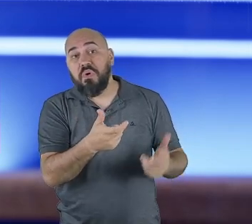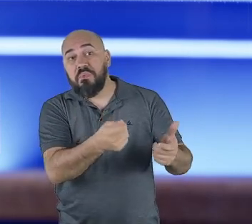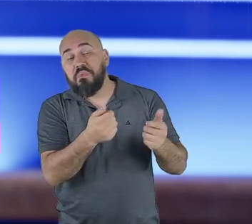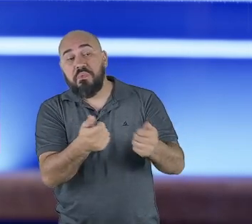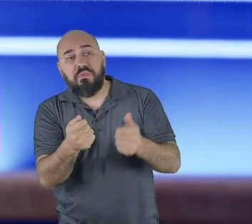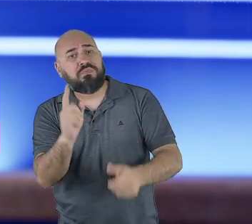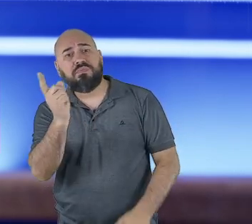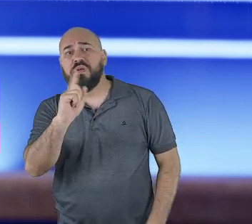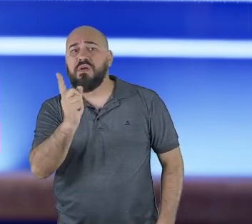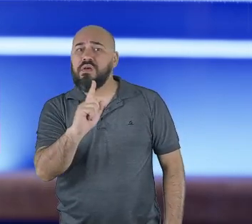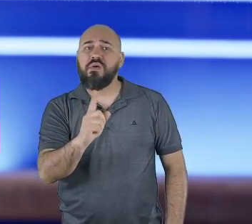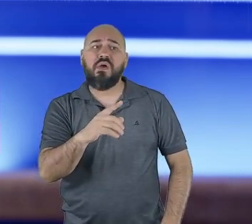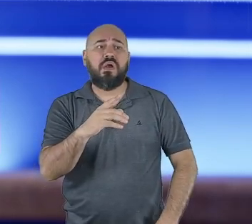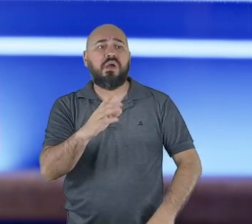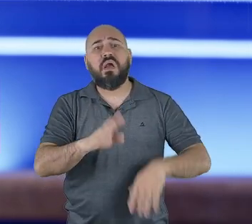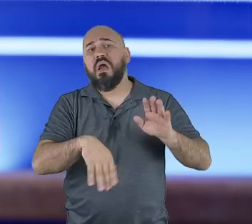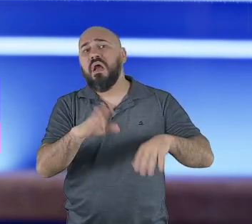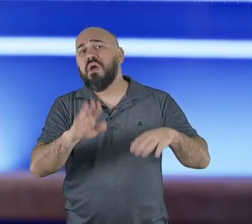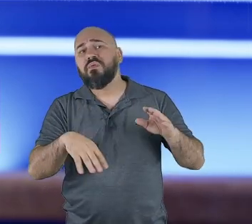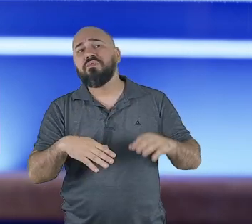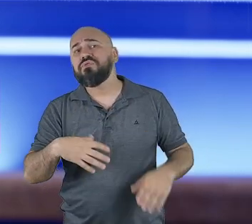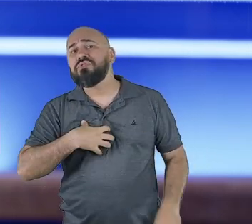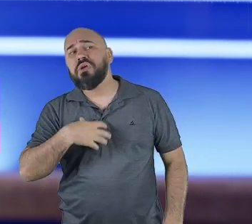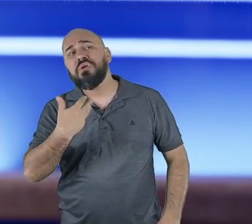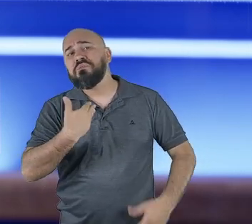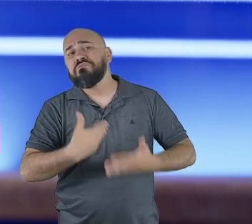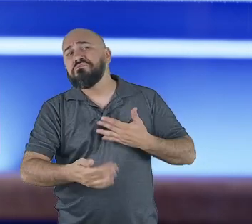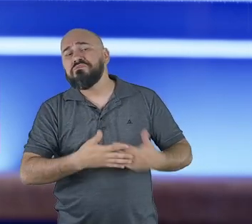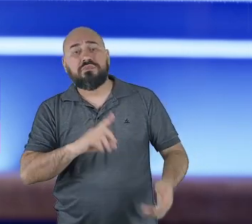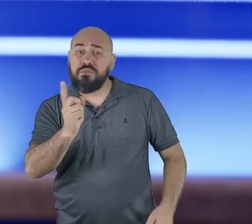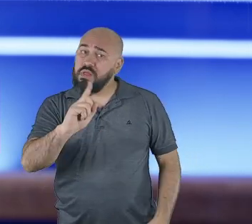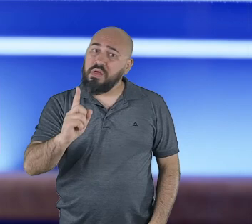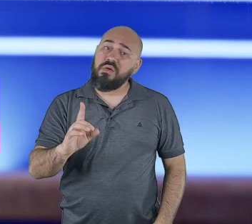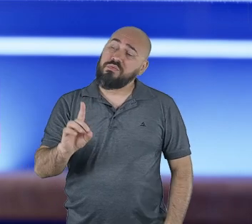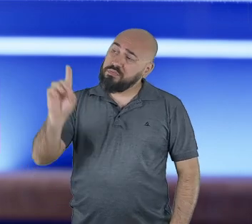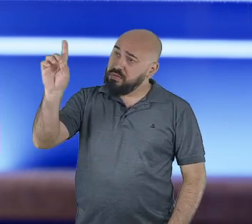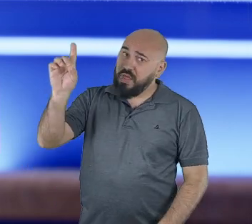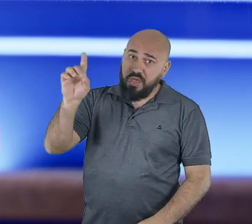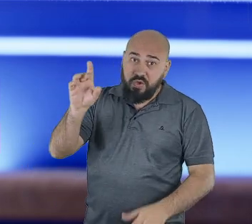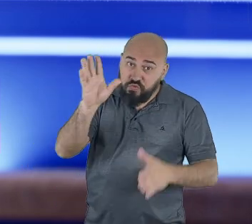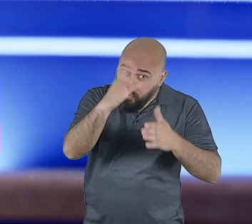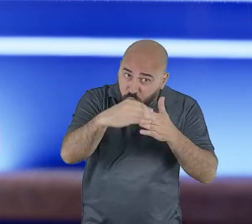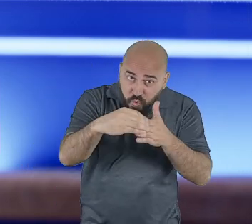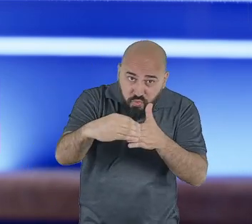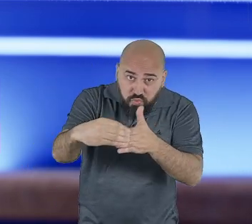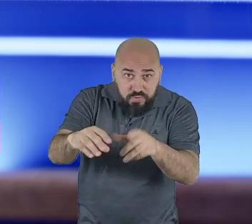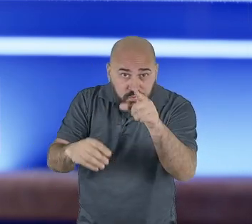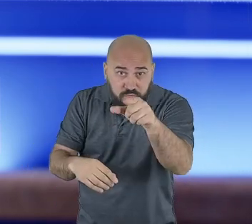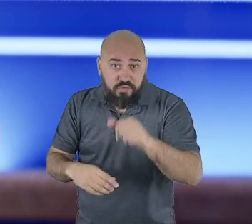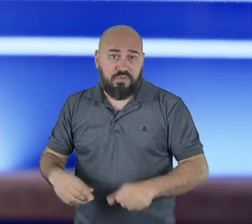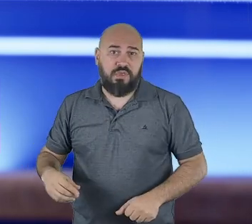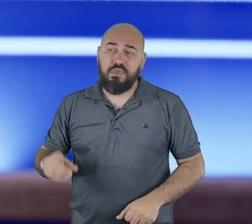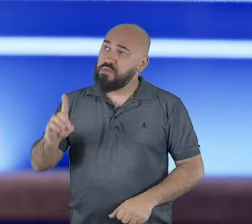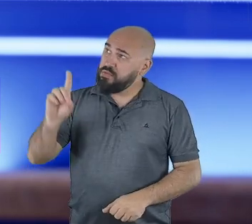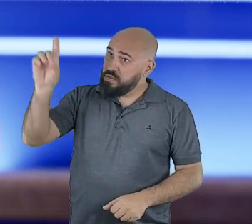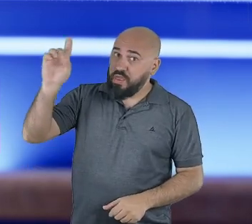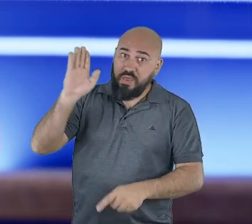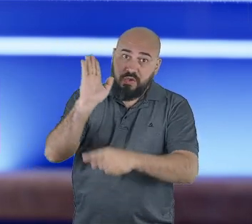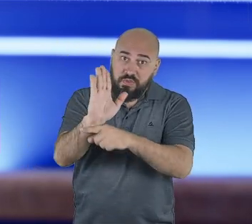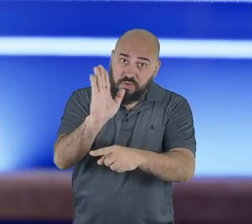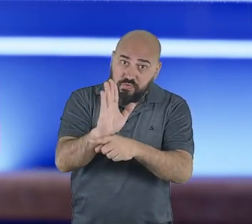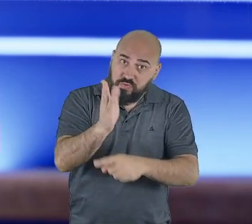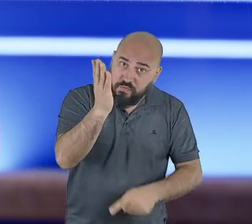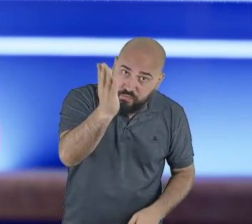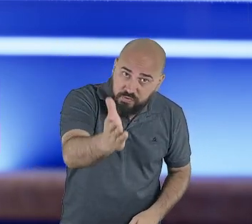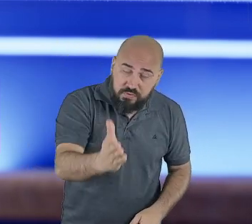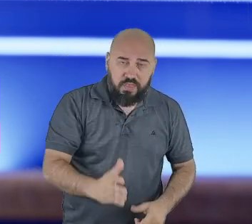agora à toa. Não foi aleatório, mas Deus marcou este encontro contigo. Deus me colocou aqui agora